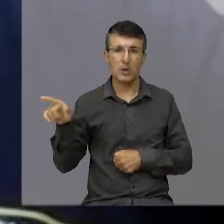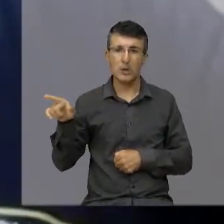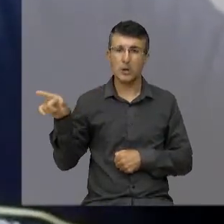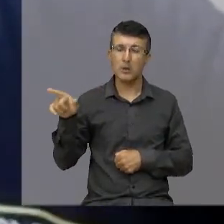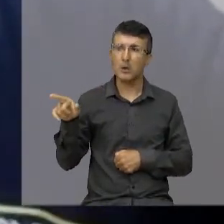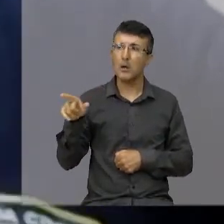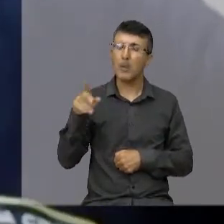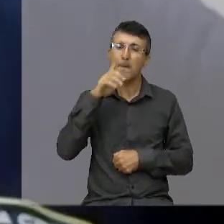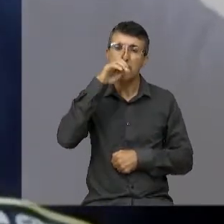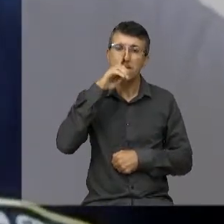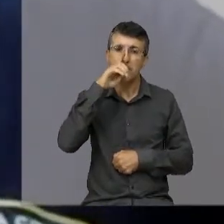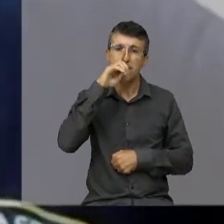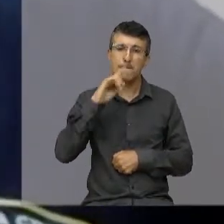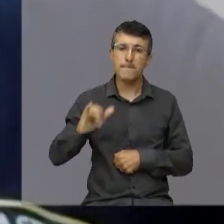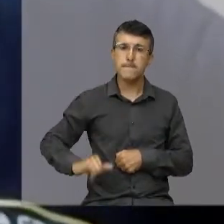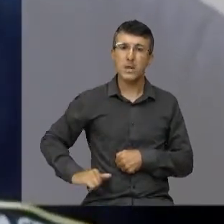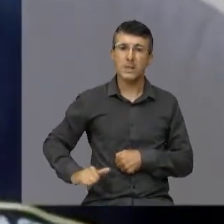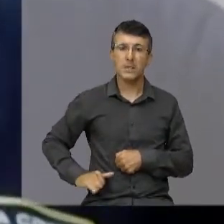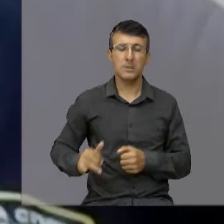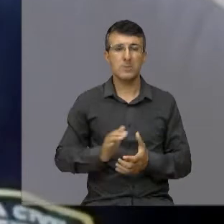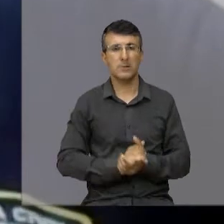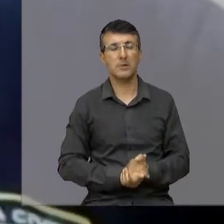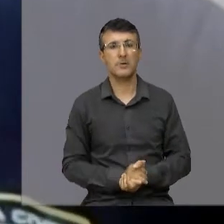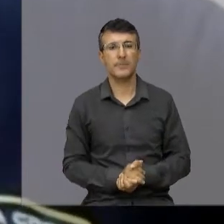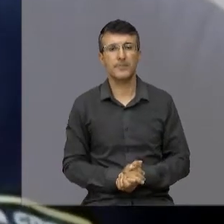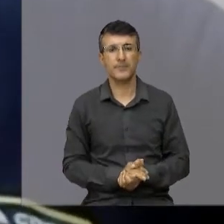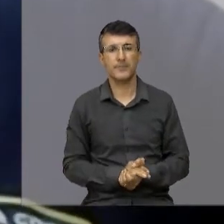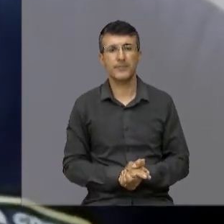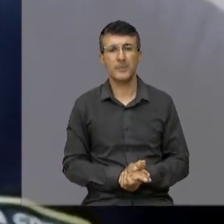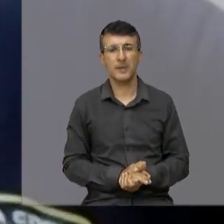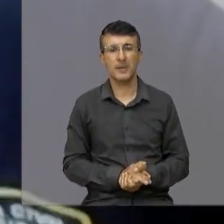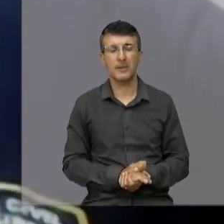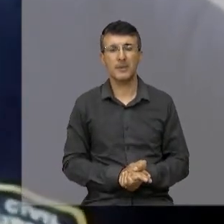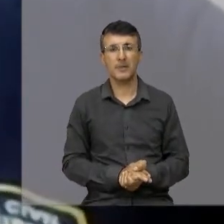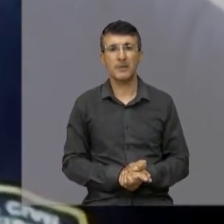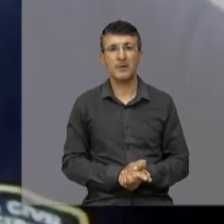dias depois, São José estava atendendo essa patrulha.